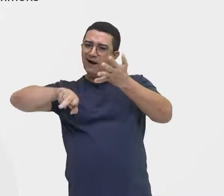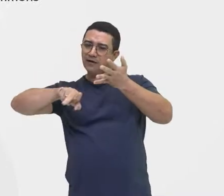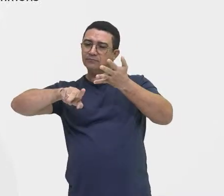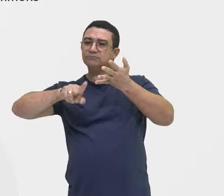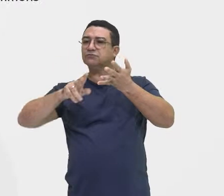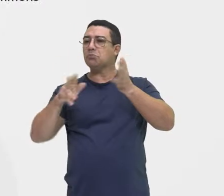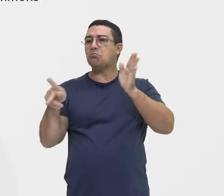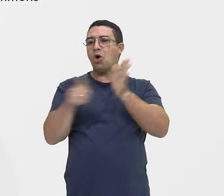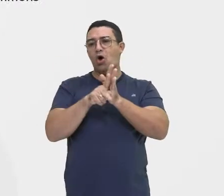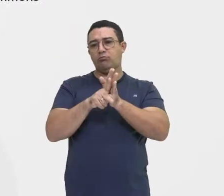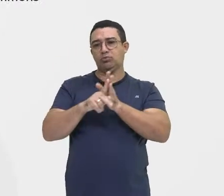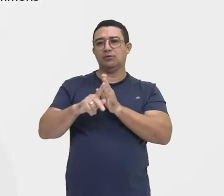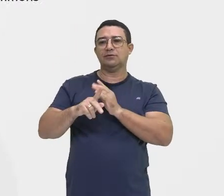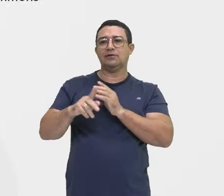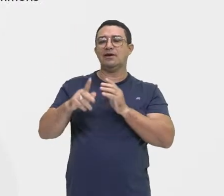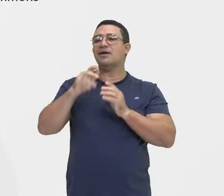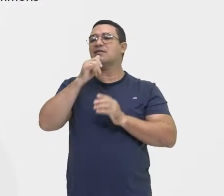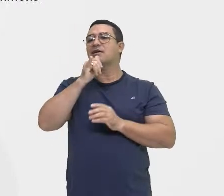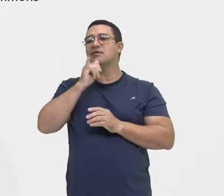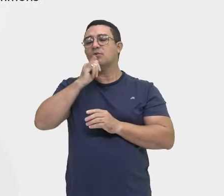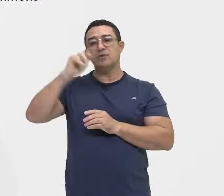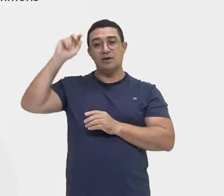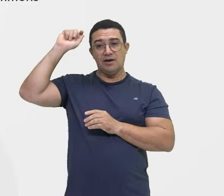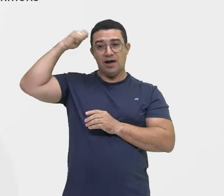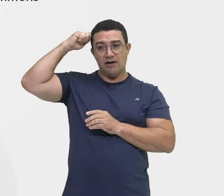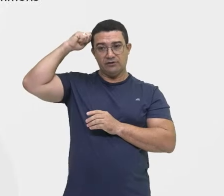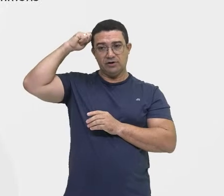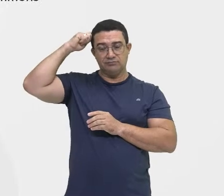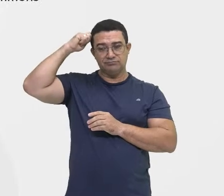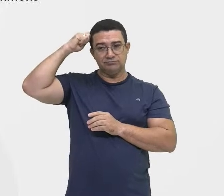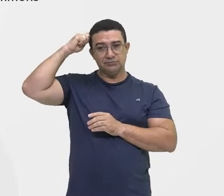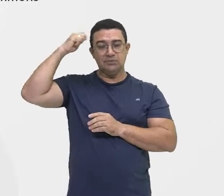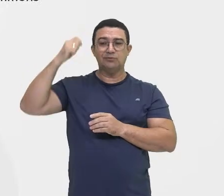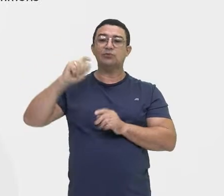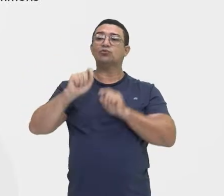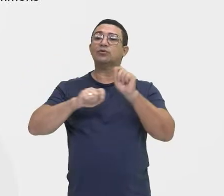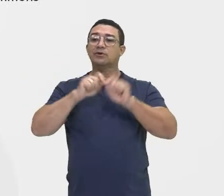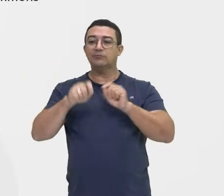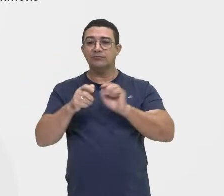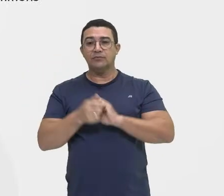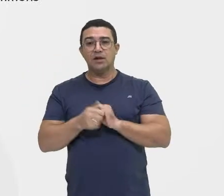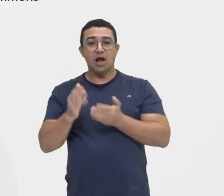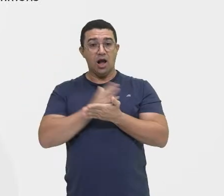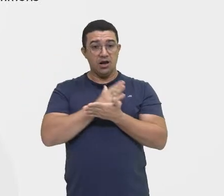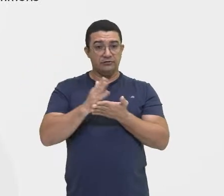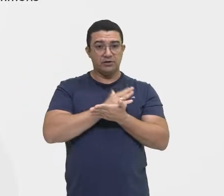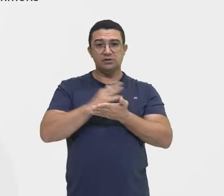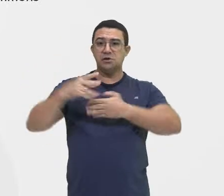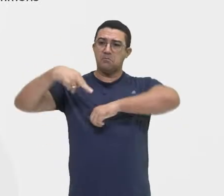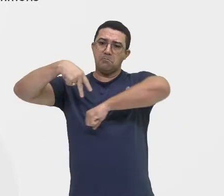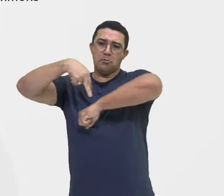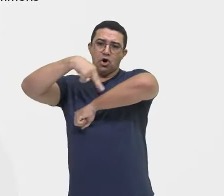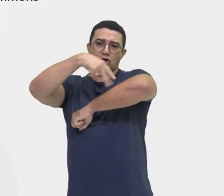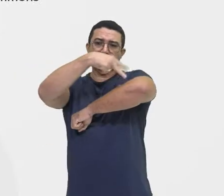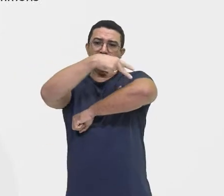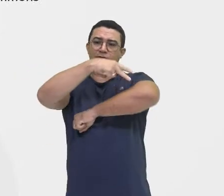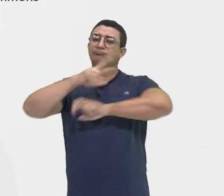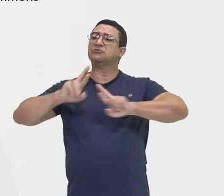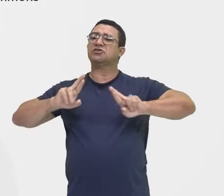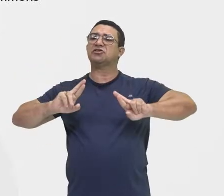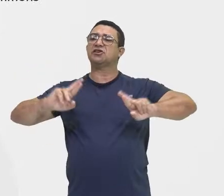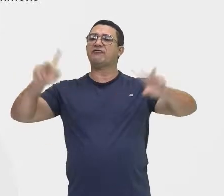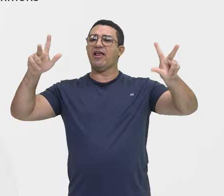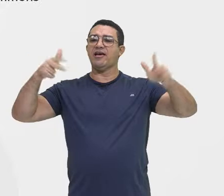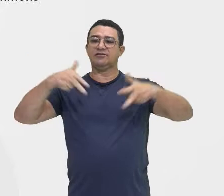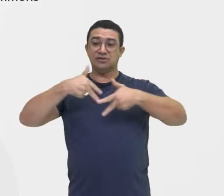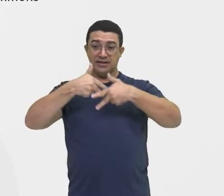africana, chamadas pela indústria da moda de étnicas. Na maioria das vezes, modelos de diferentes etnias desfilam com